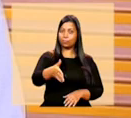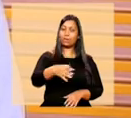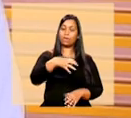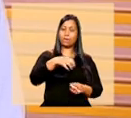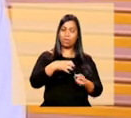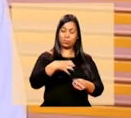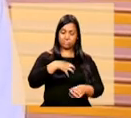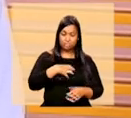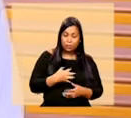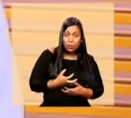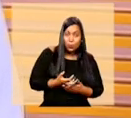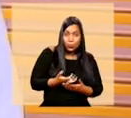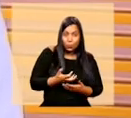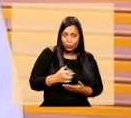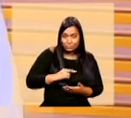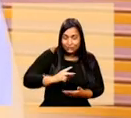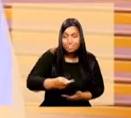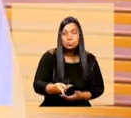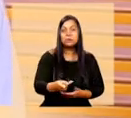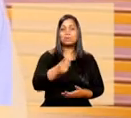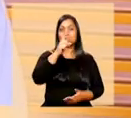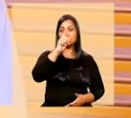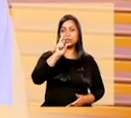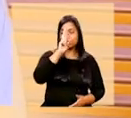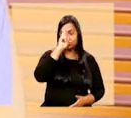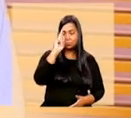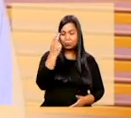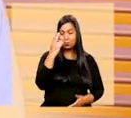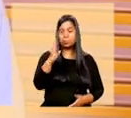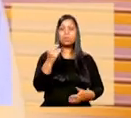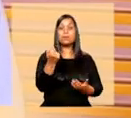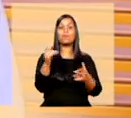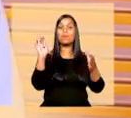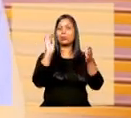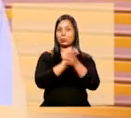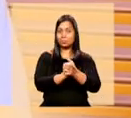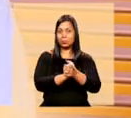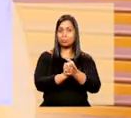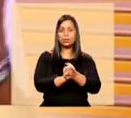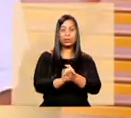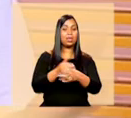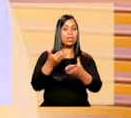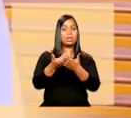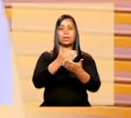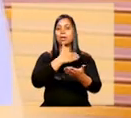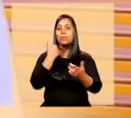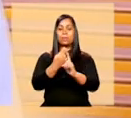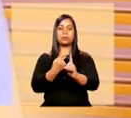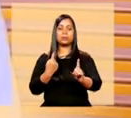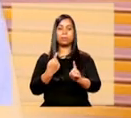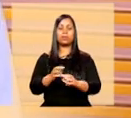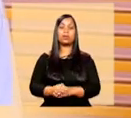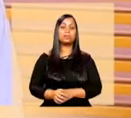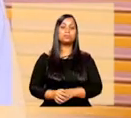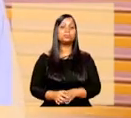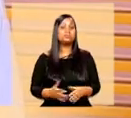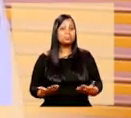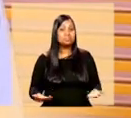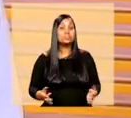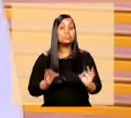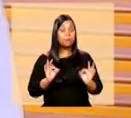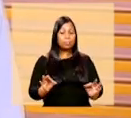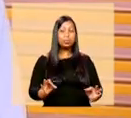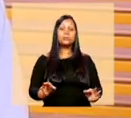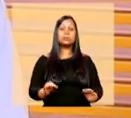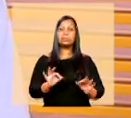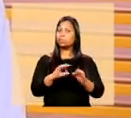fazer um transplante no hospital de base é a mesma coisa que um casamento. Sim. É até que a morte nos separe. Não,